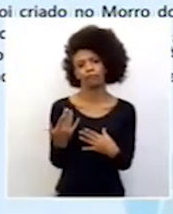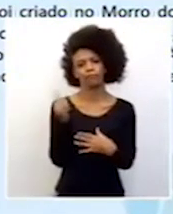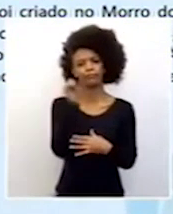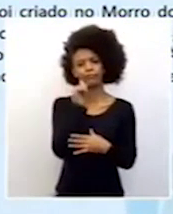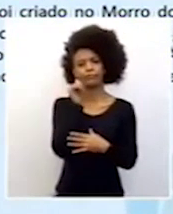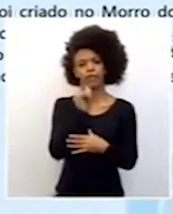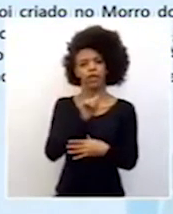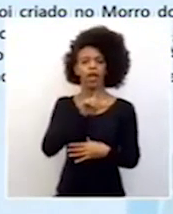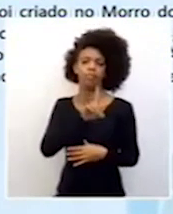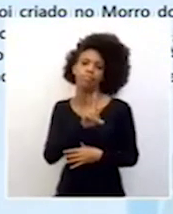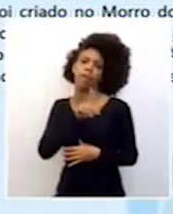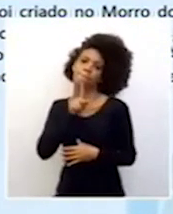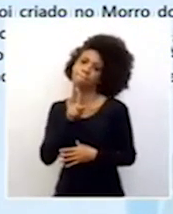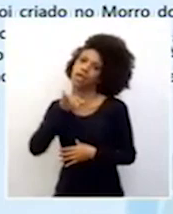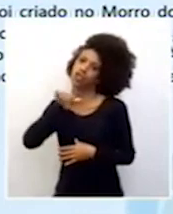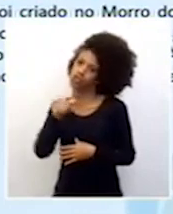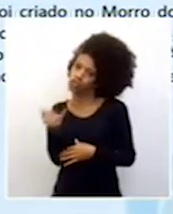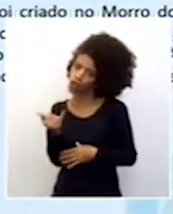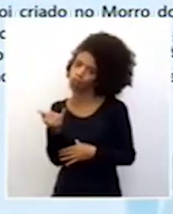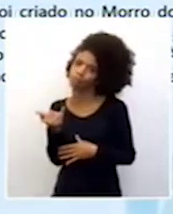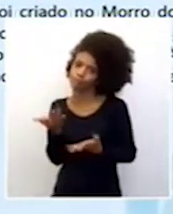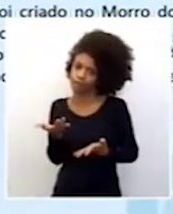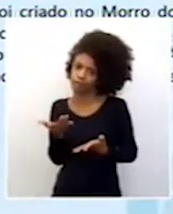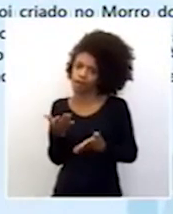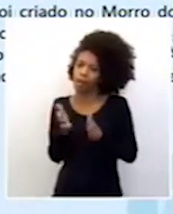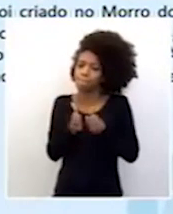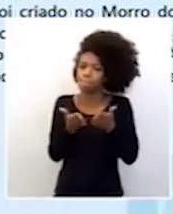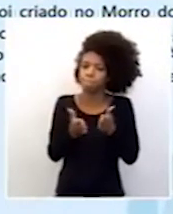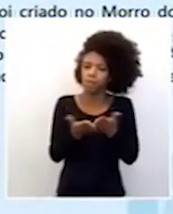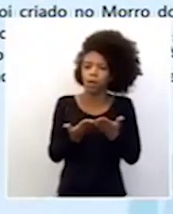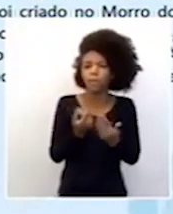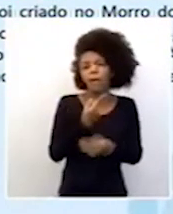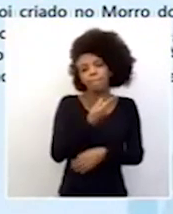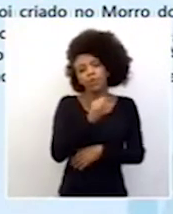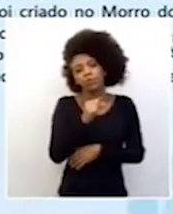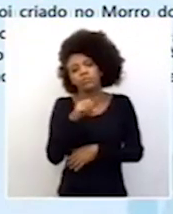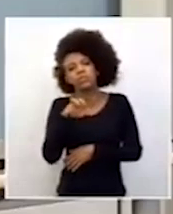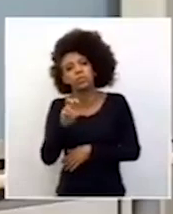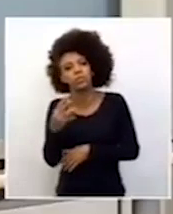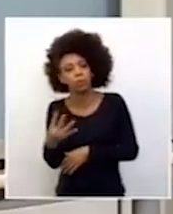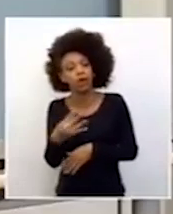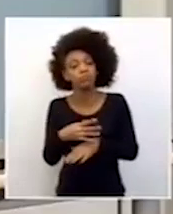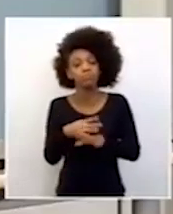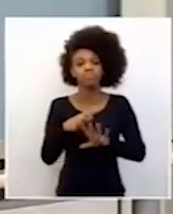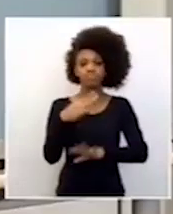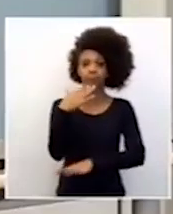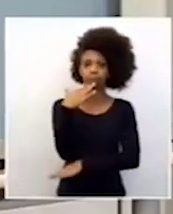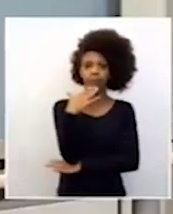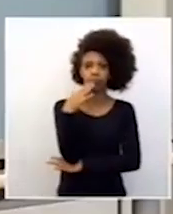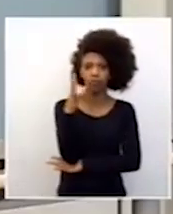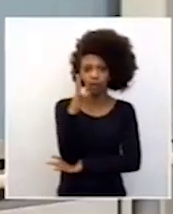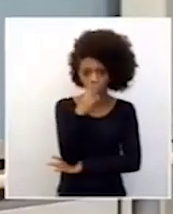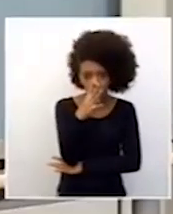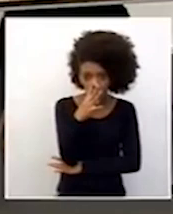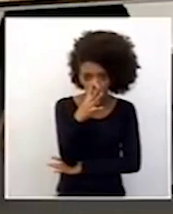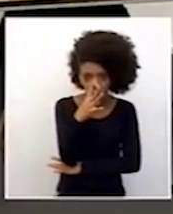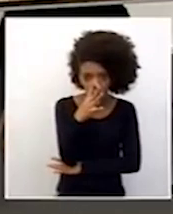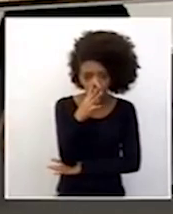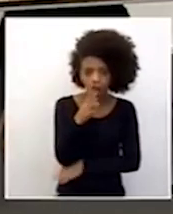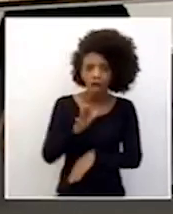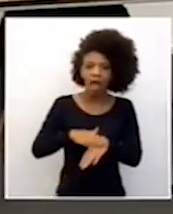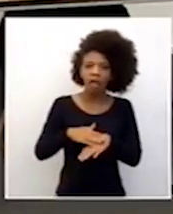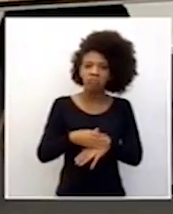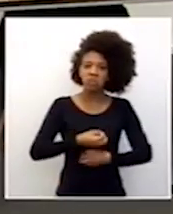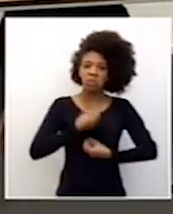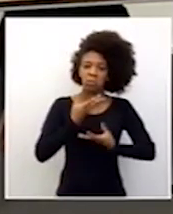siglas DPJA, no Periódico dos Pobres, em 1854. Veja bem, Mauro. Ele fez um poema